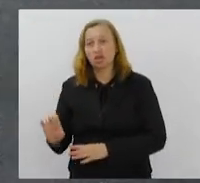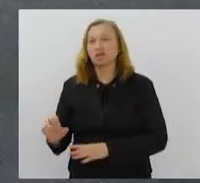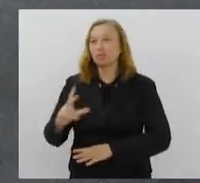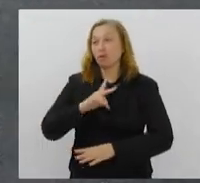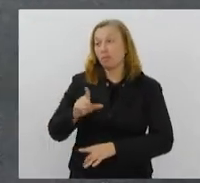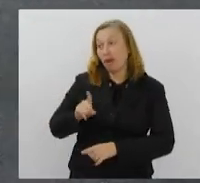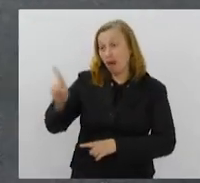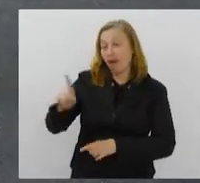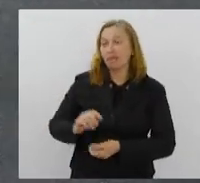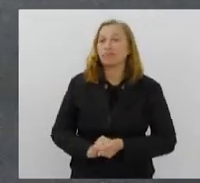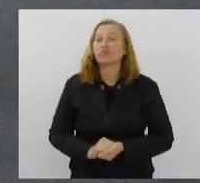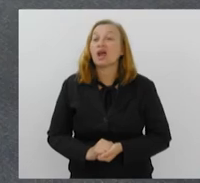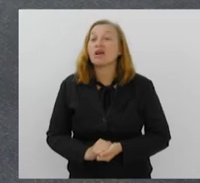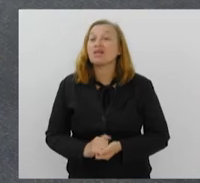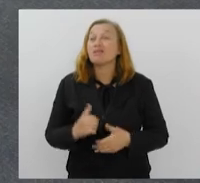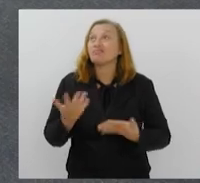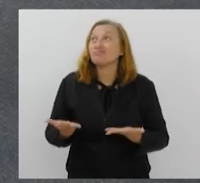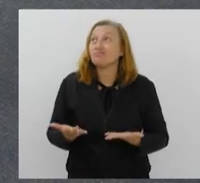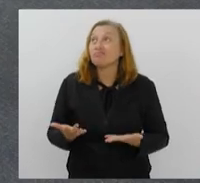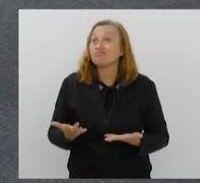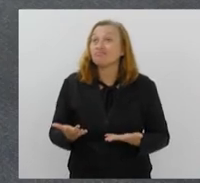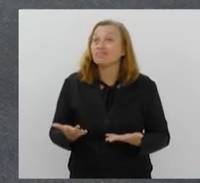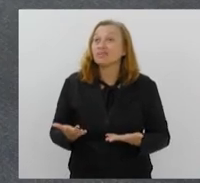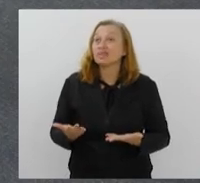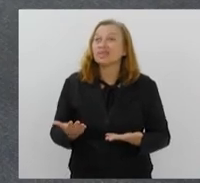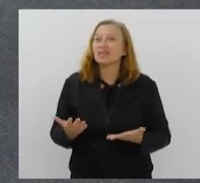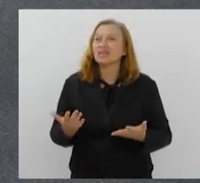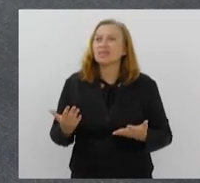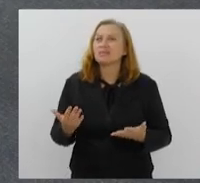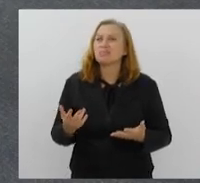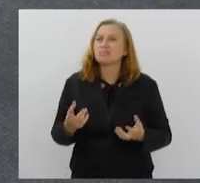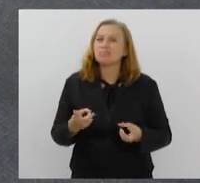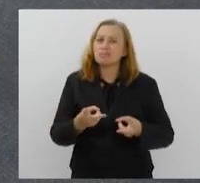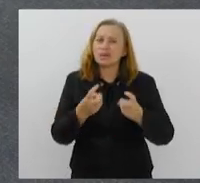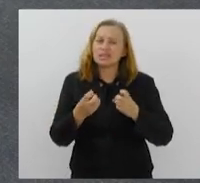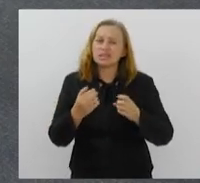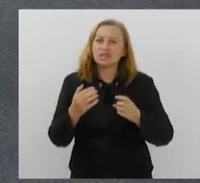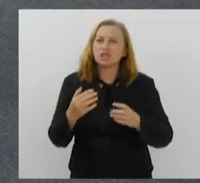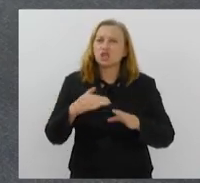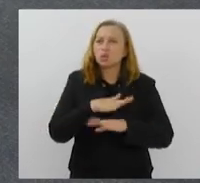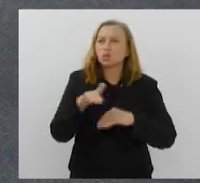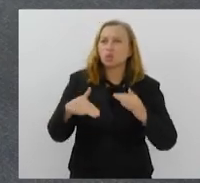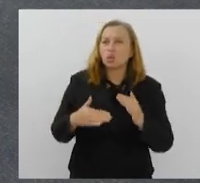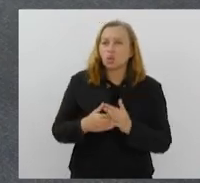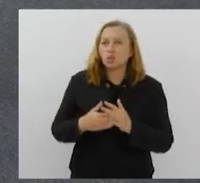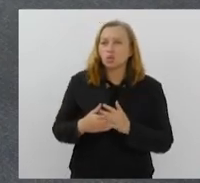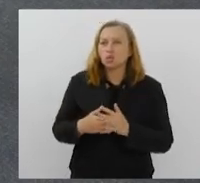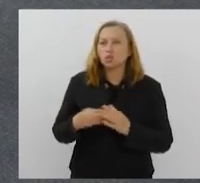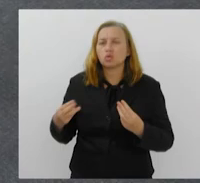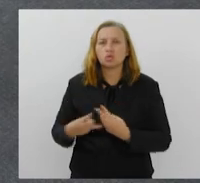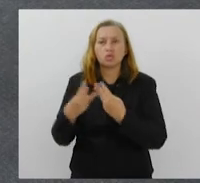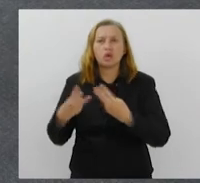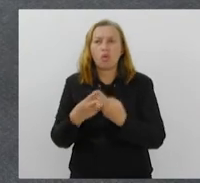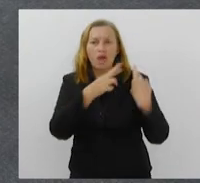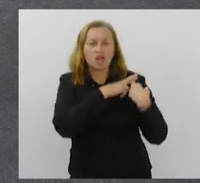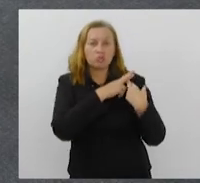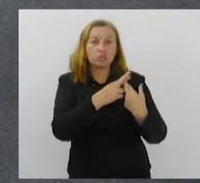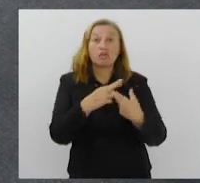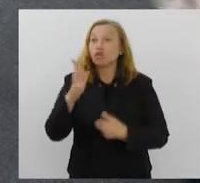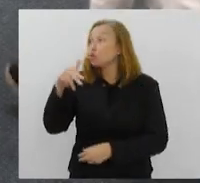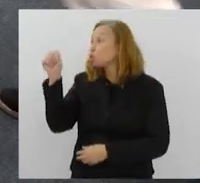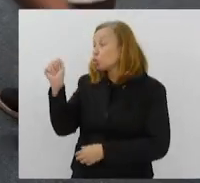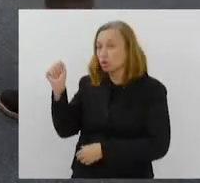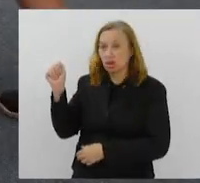lá, acabam identificando como se todos os judeus fossem responsáveis por isso. Você não pode nunca